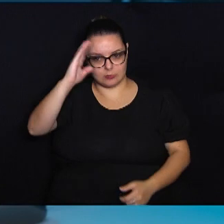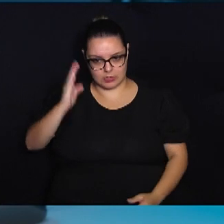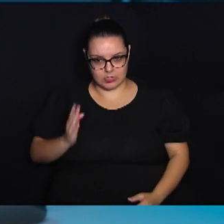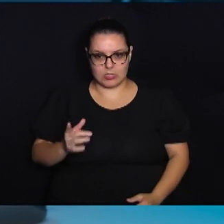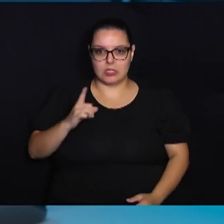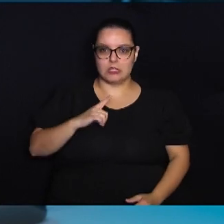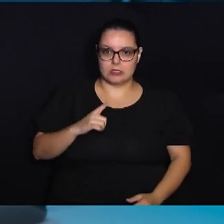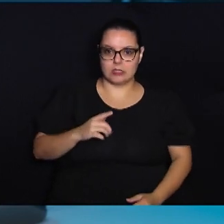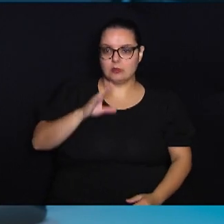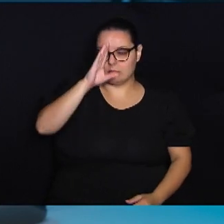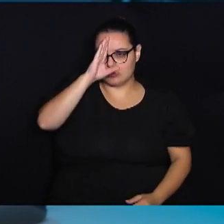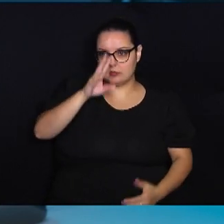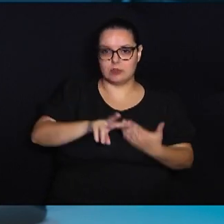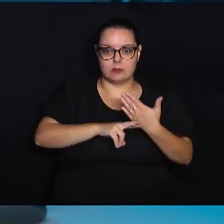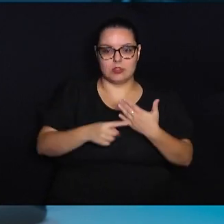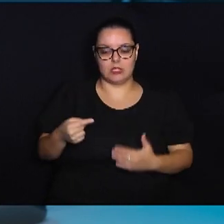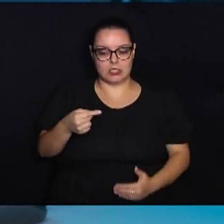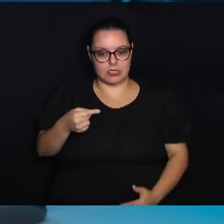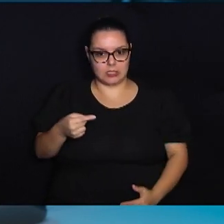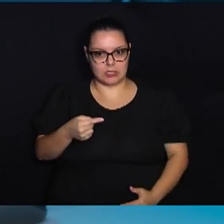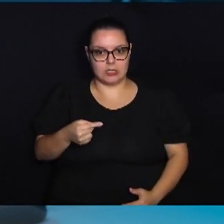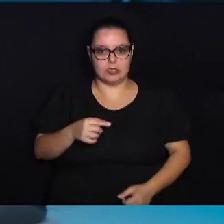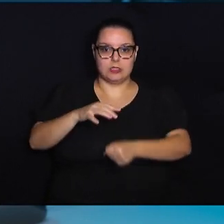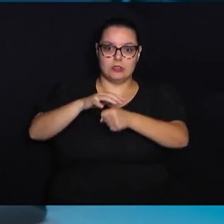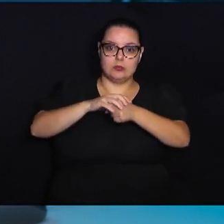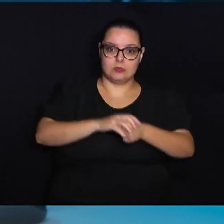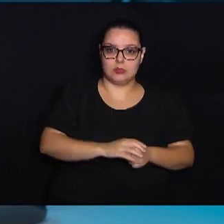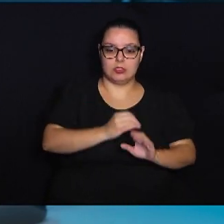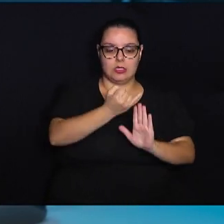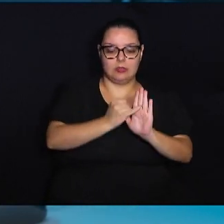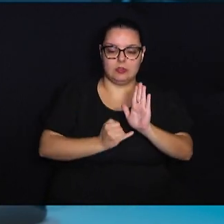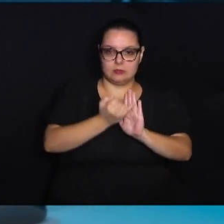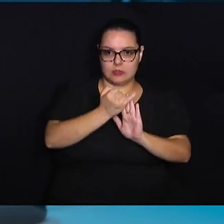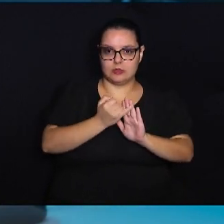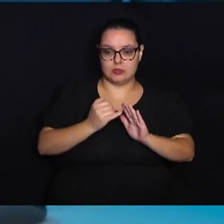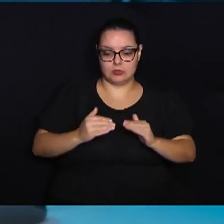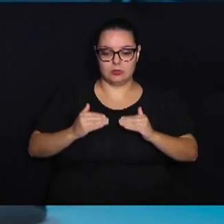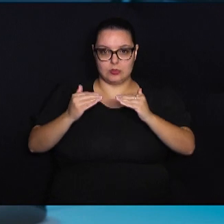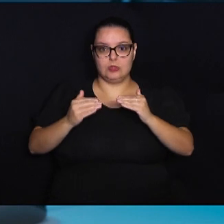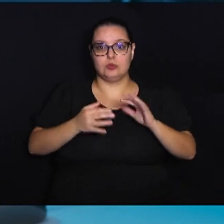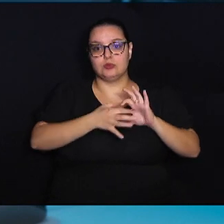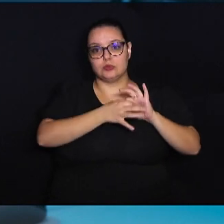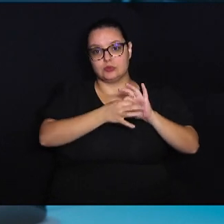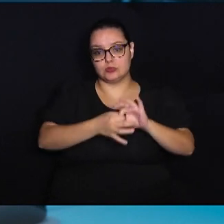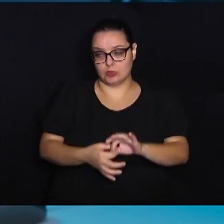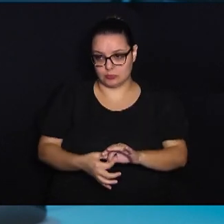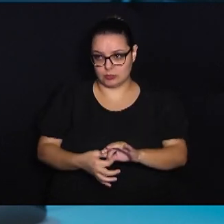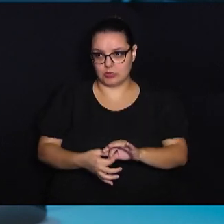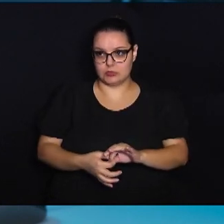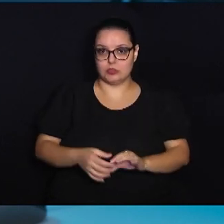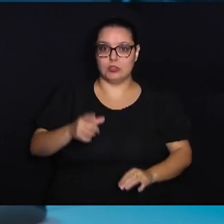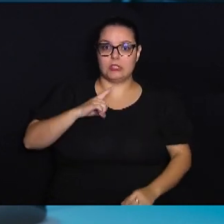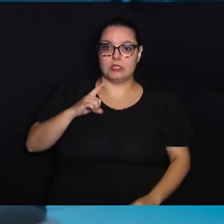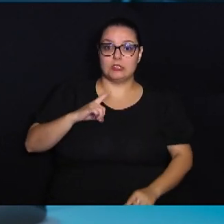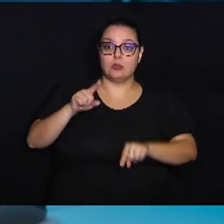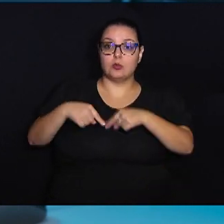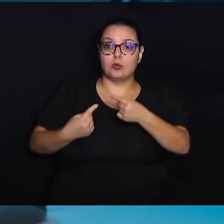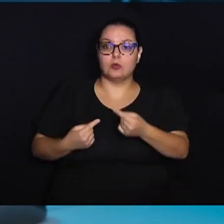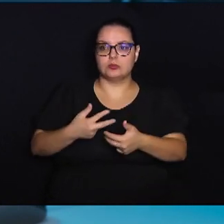a sessão, o vereador realizou uma roda de conversa sobre o tema com o diretor de projetos da Taturana Filmes e